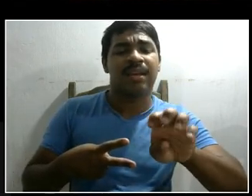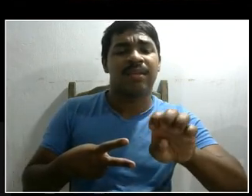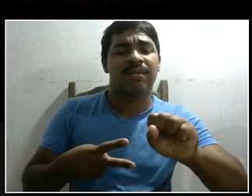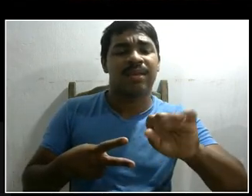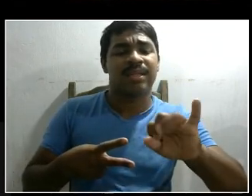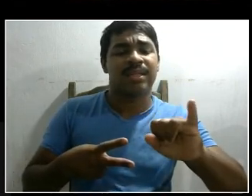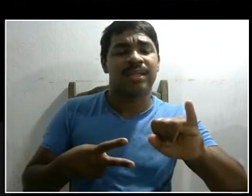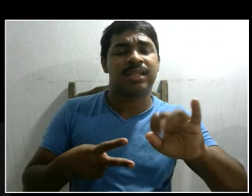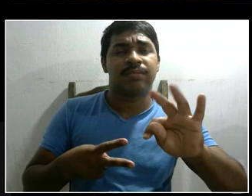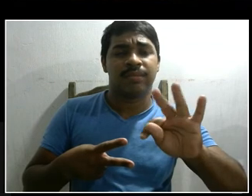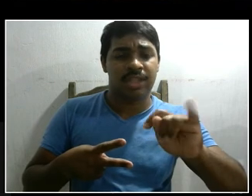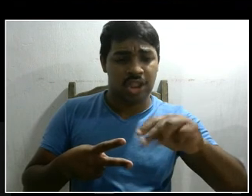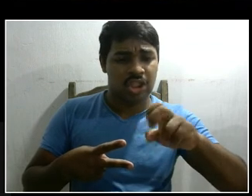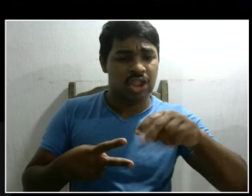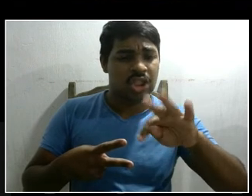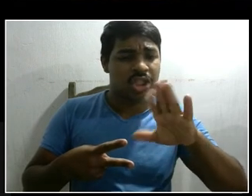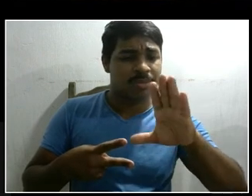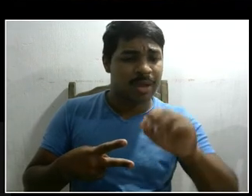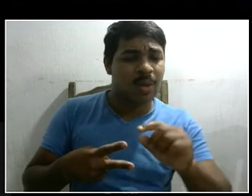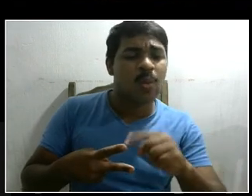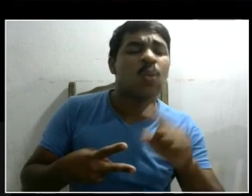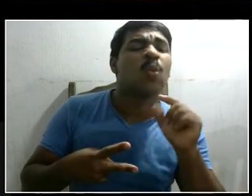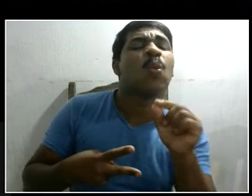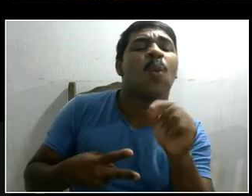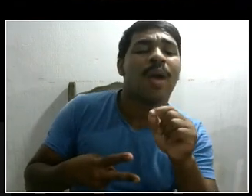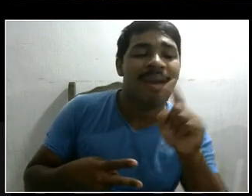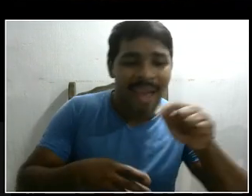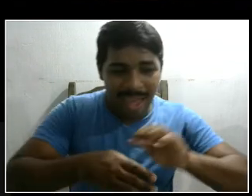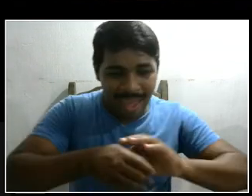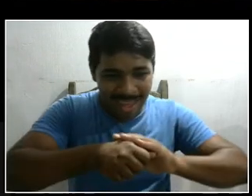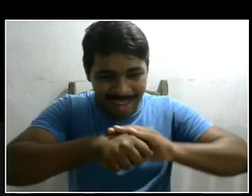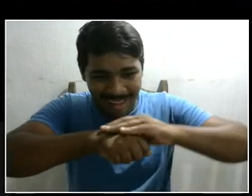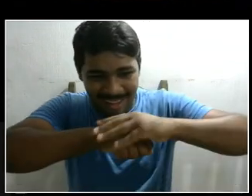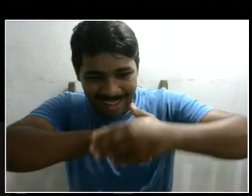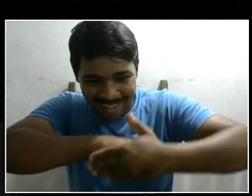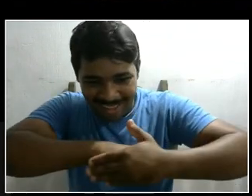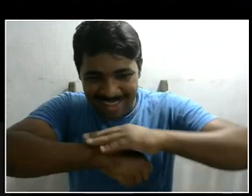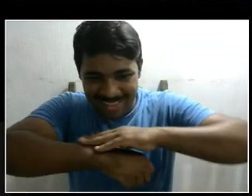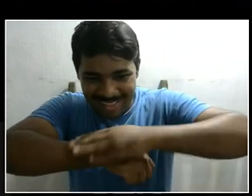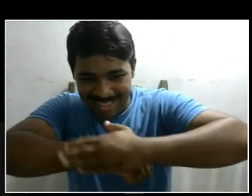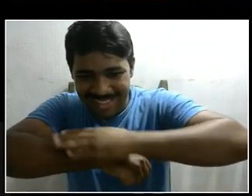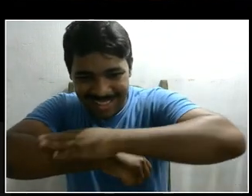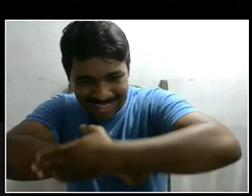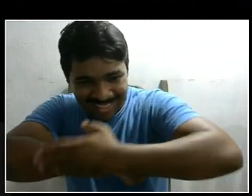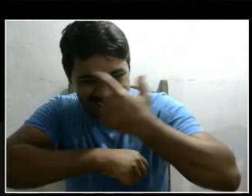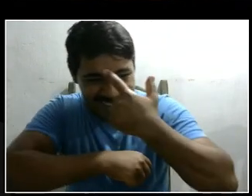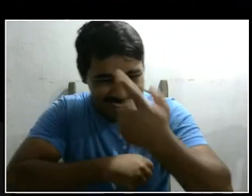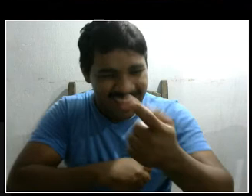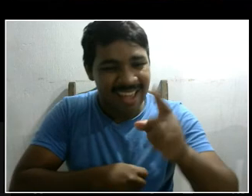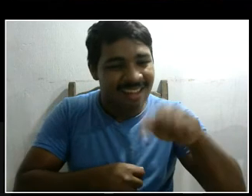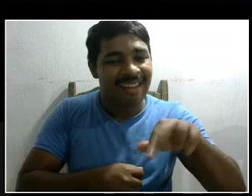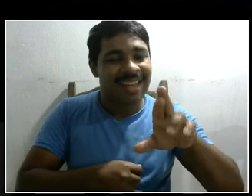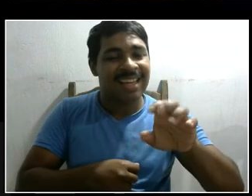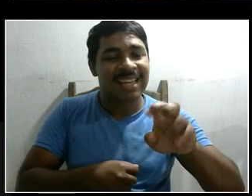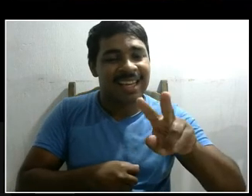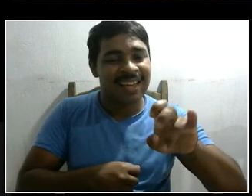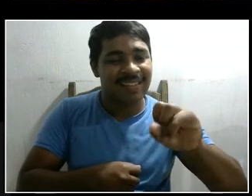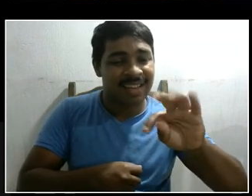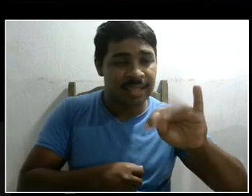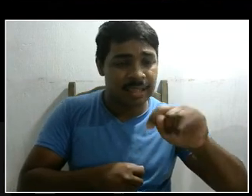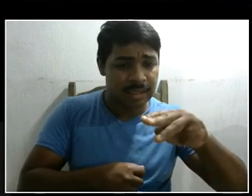estar distantes uma da outra. Como que ele vai revestir se a célula ela vai estar longe uma da outra? Então, ele tem que ser com as suas células bem unidas,